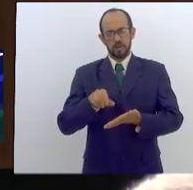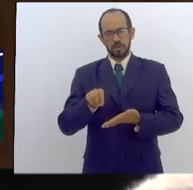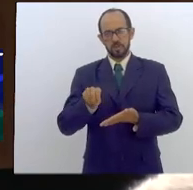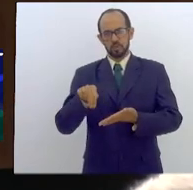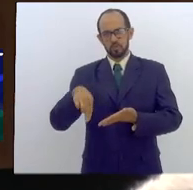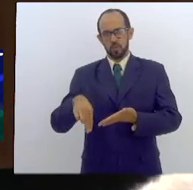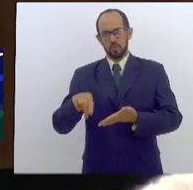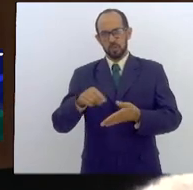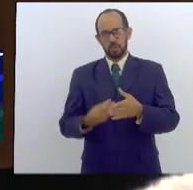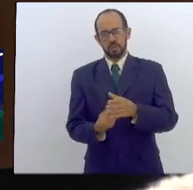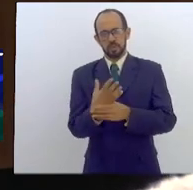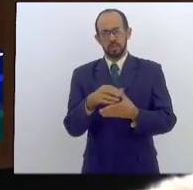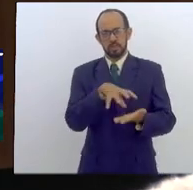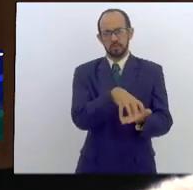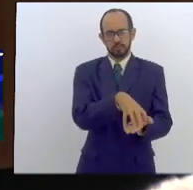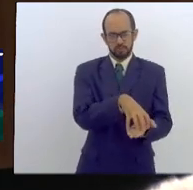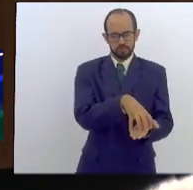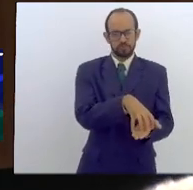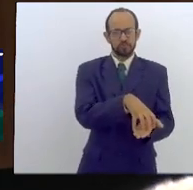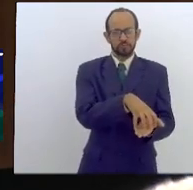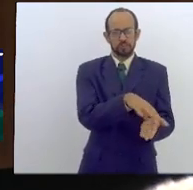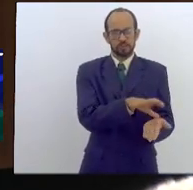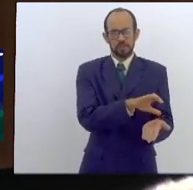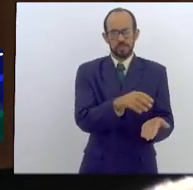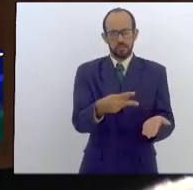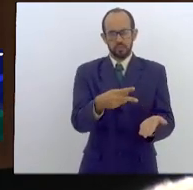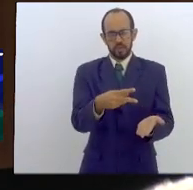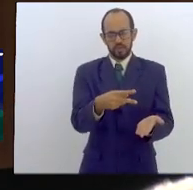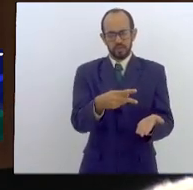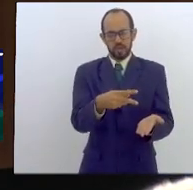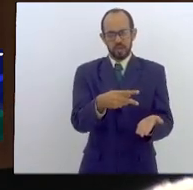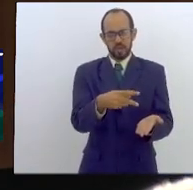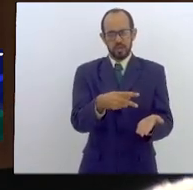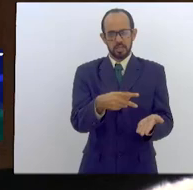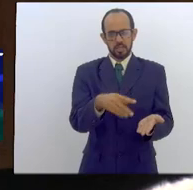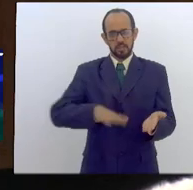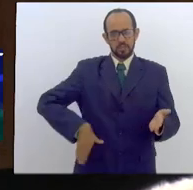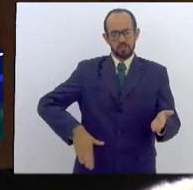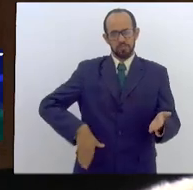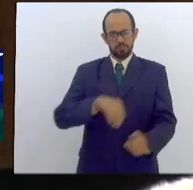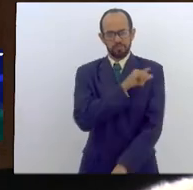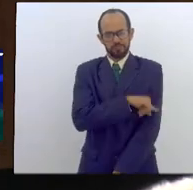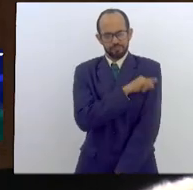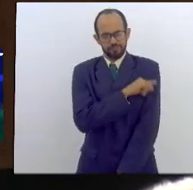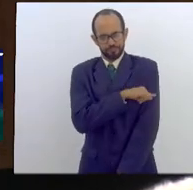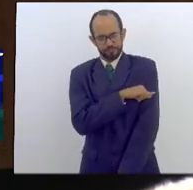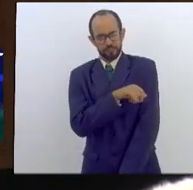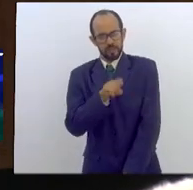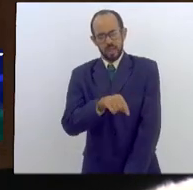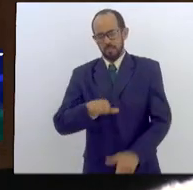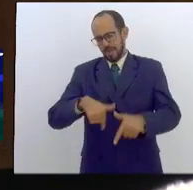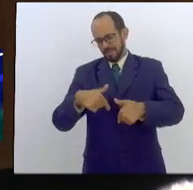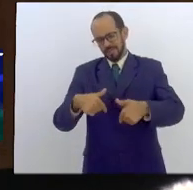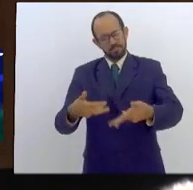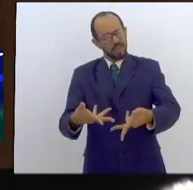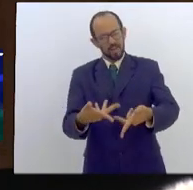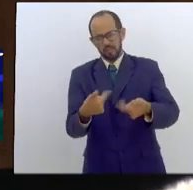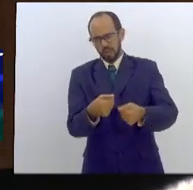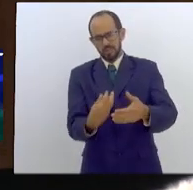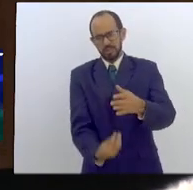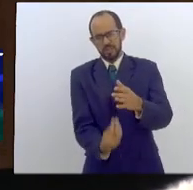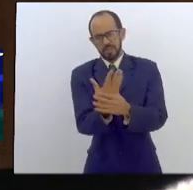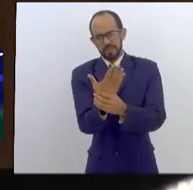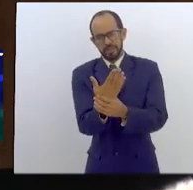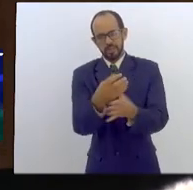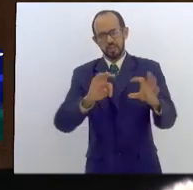cervejeiro artesanal da região das Baixadas Litorâneas, é de uma iniciativa brilhante que cria em